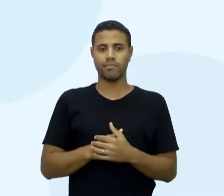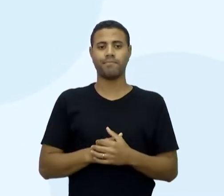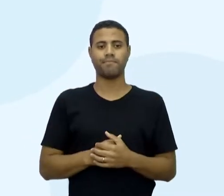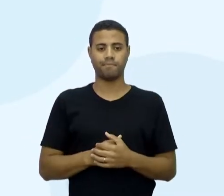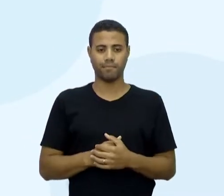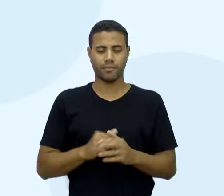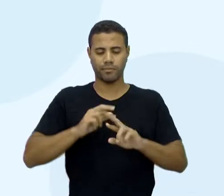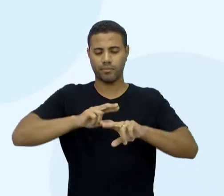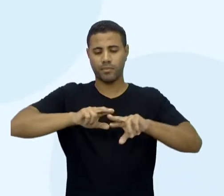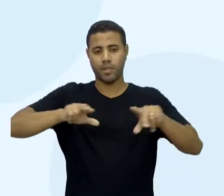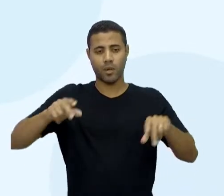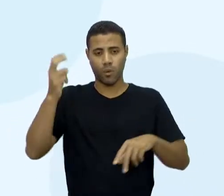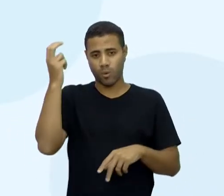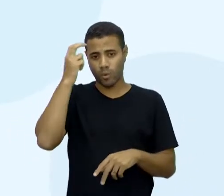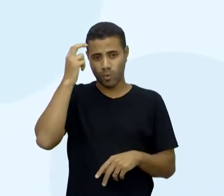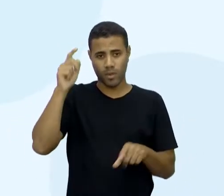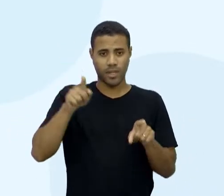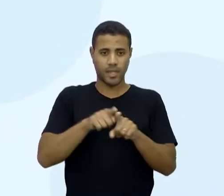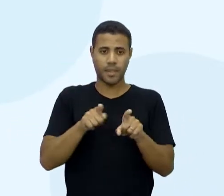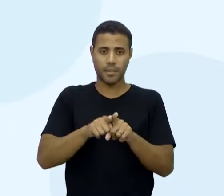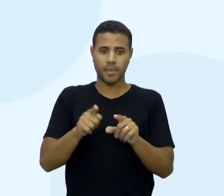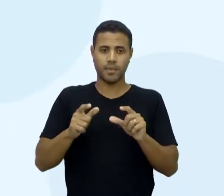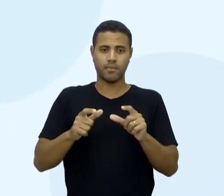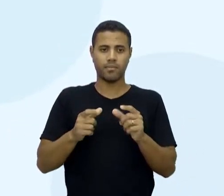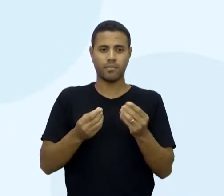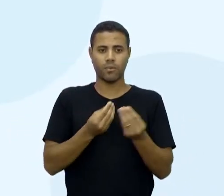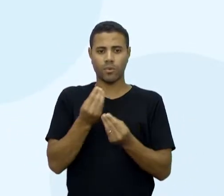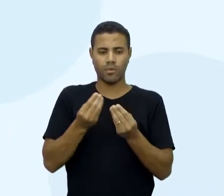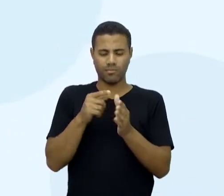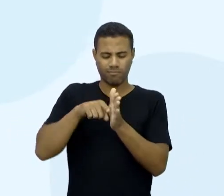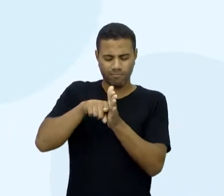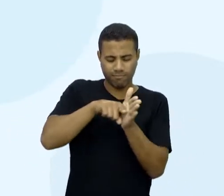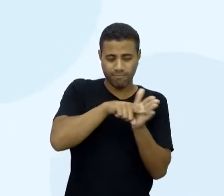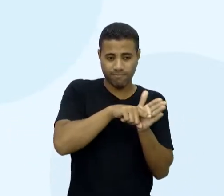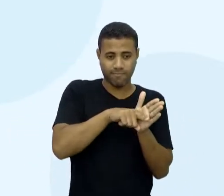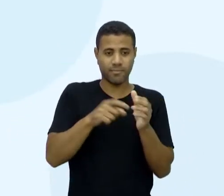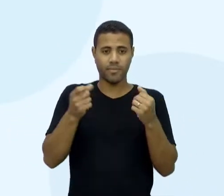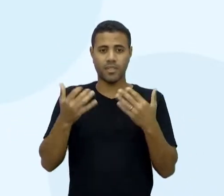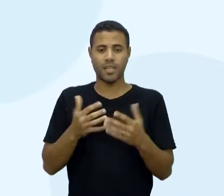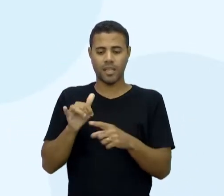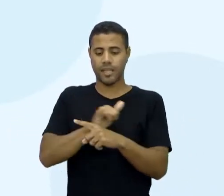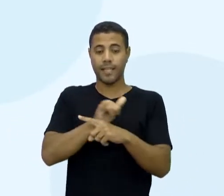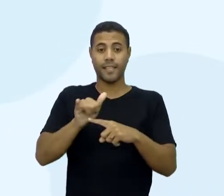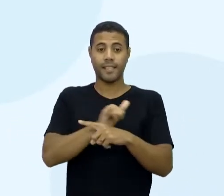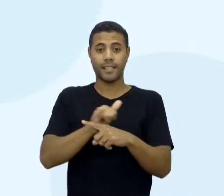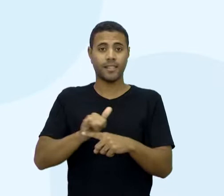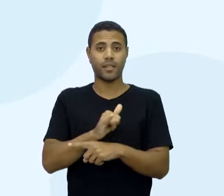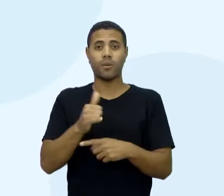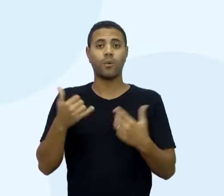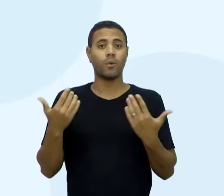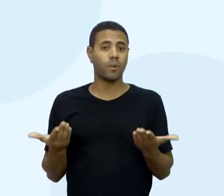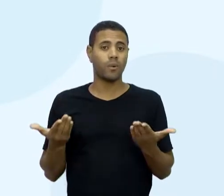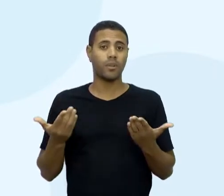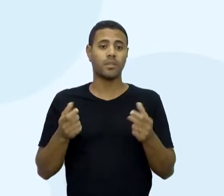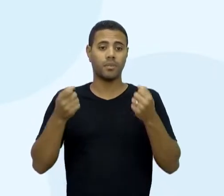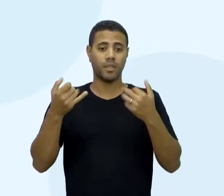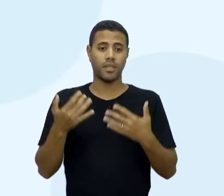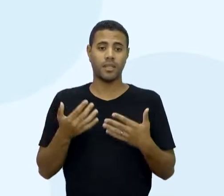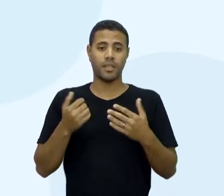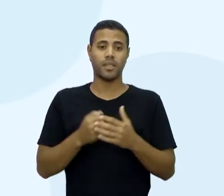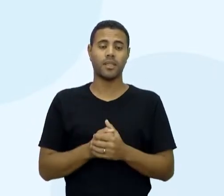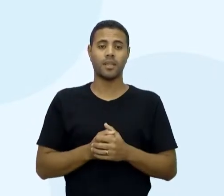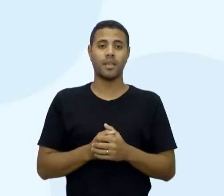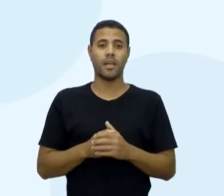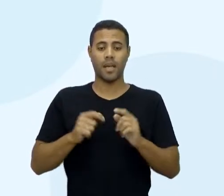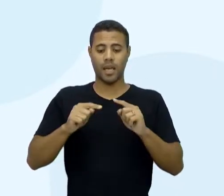a diversidade cultural e as suas dimensões. Quais são as nossas estratégias, né? Nós temos a sala